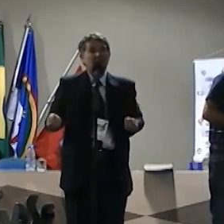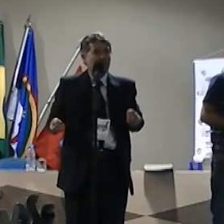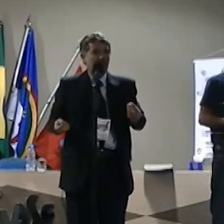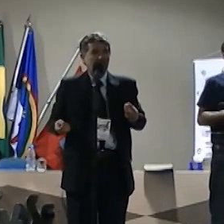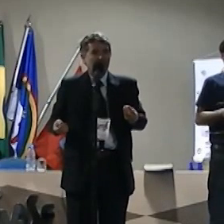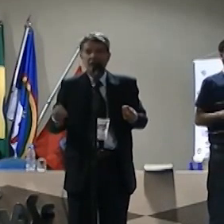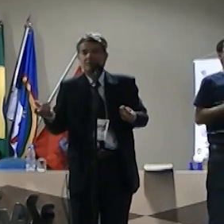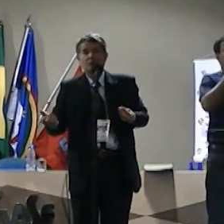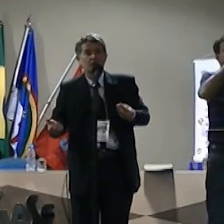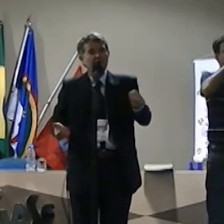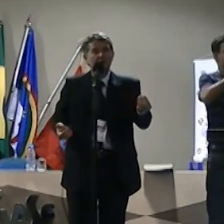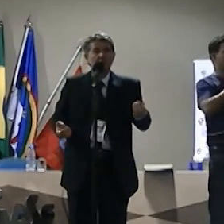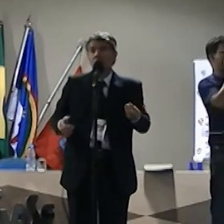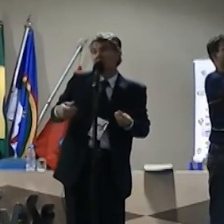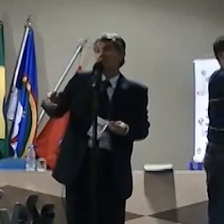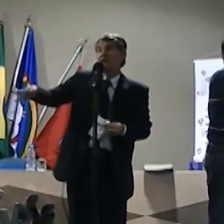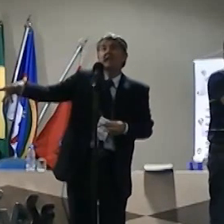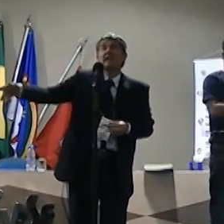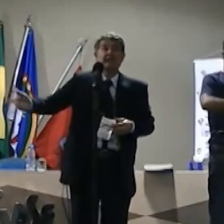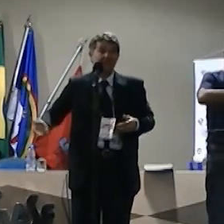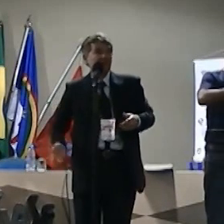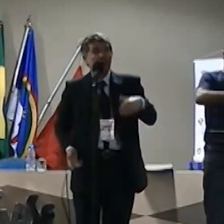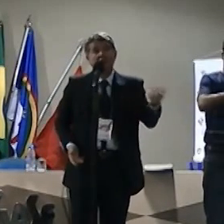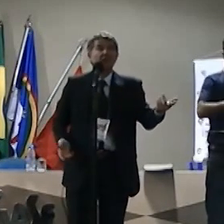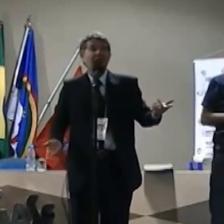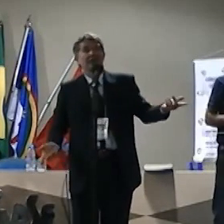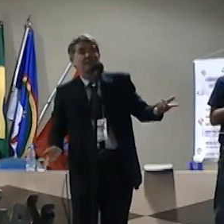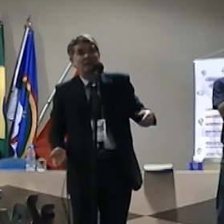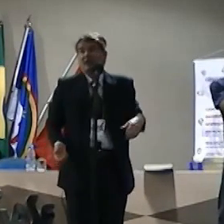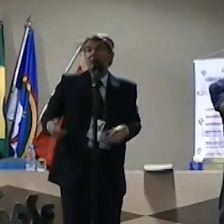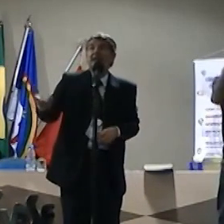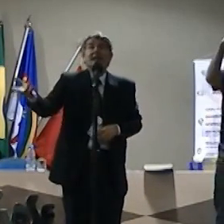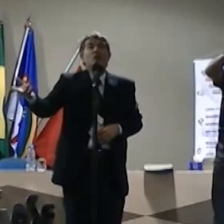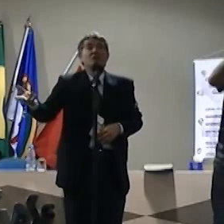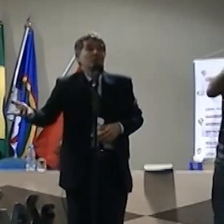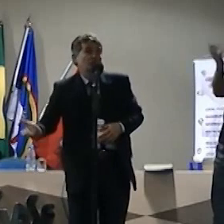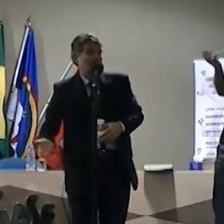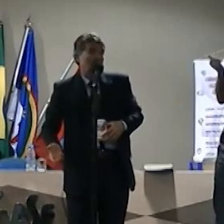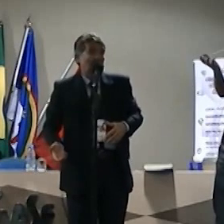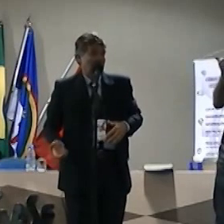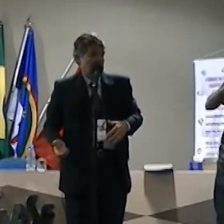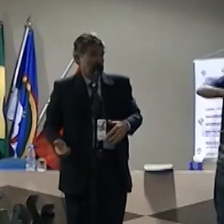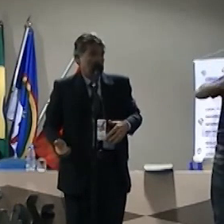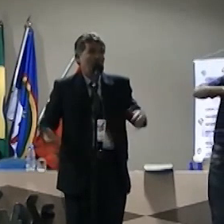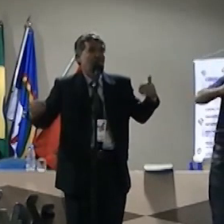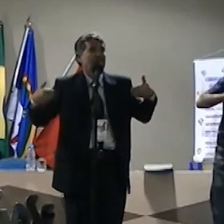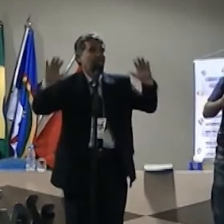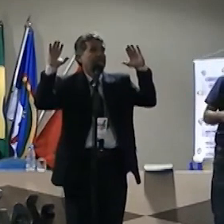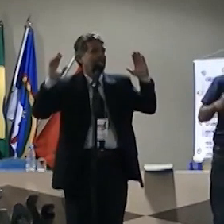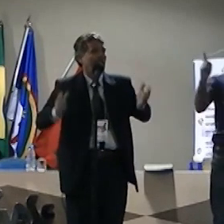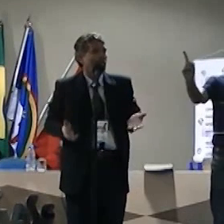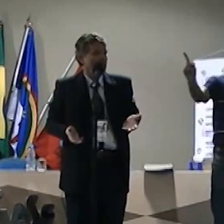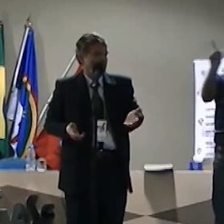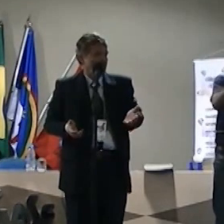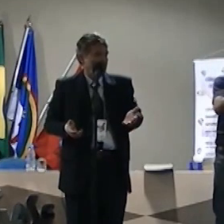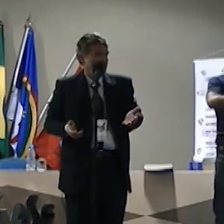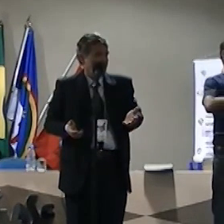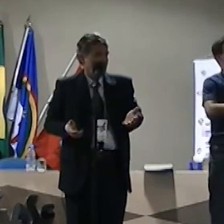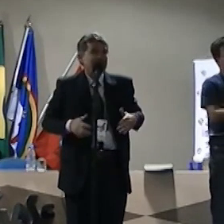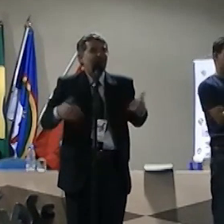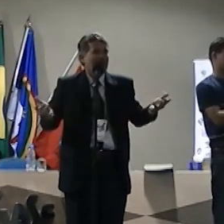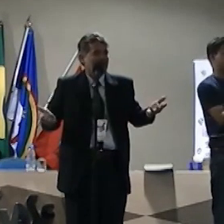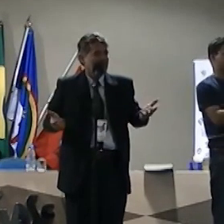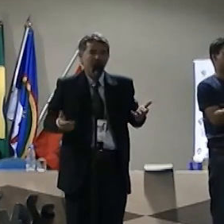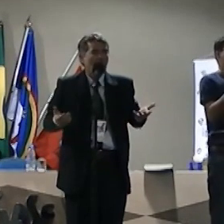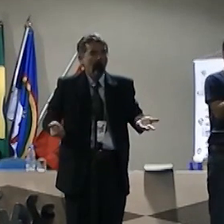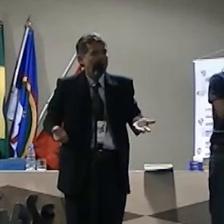R$20 de intérprete. 10 minutos, 20 minutos. Vê o que é que ele entende, vê o que é que ele pode, o que é que ele quer comigo que eu não estou entendendo. O restante ela entrega ao mundo.